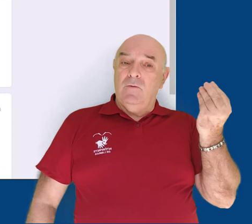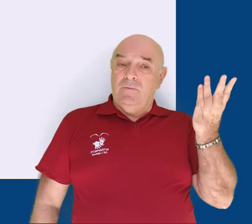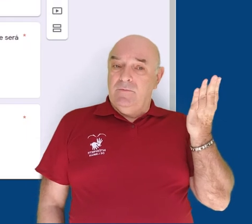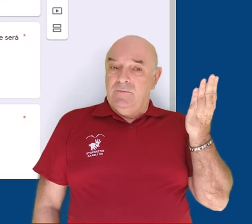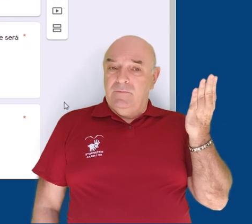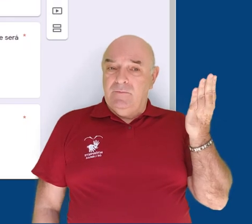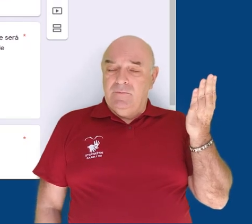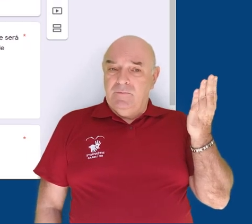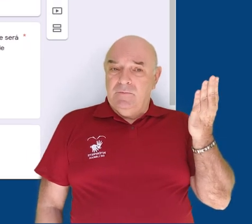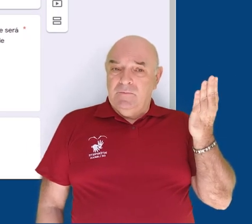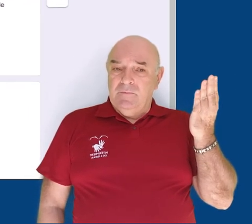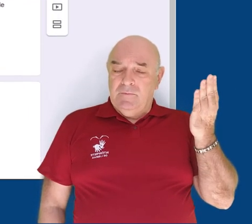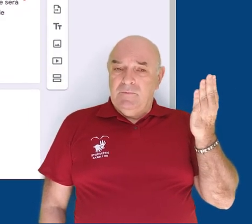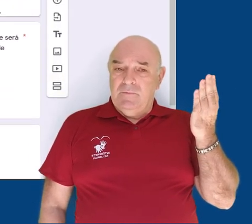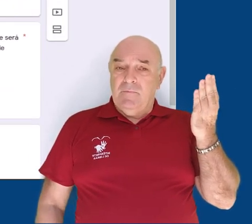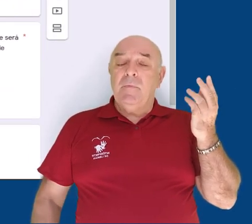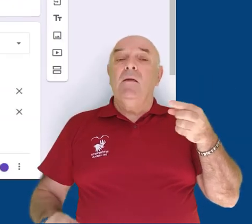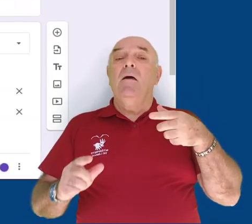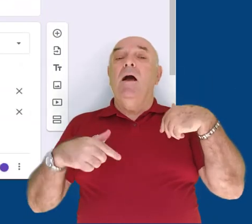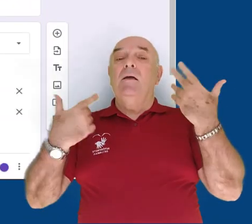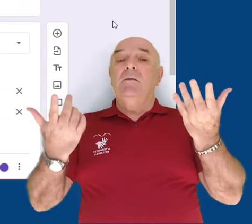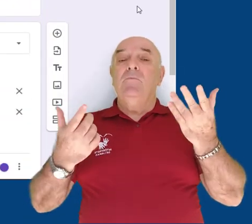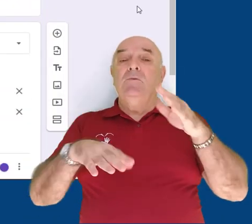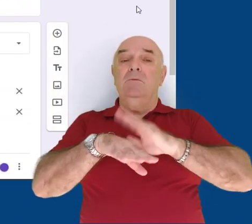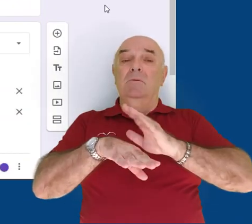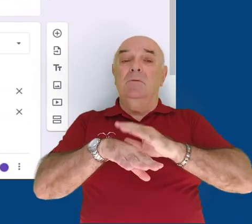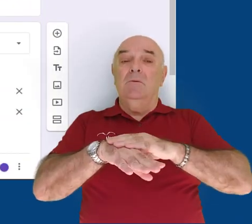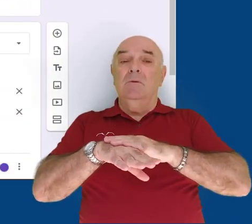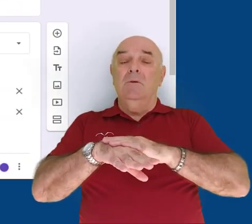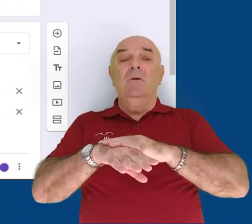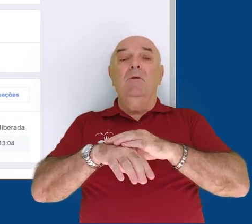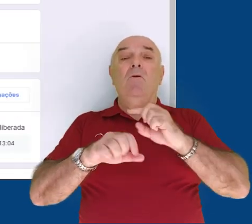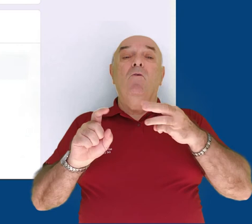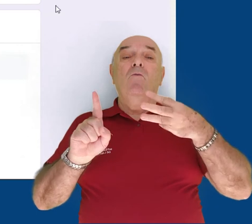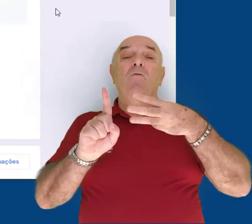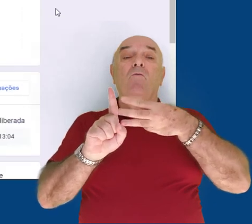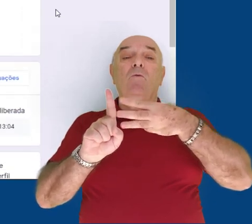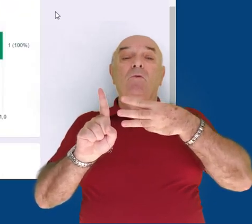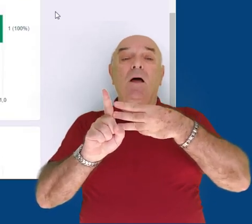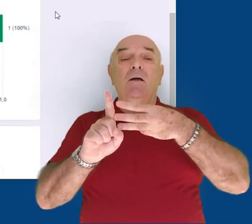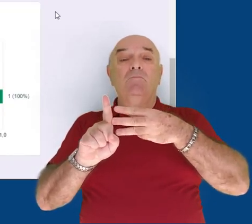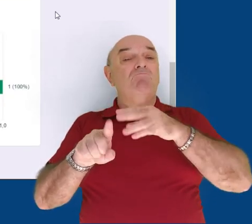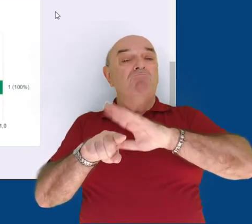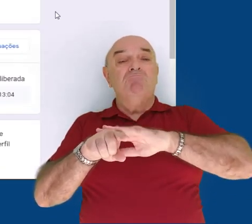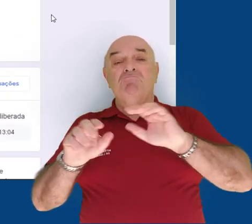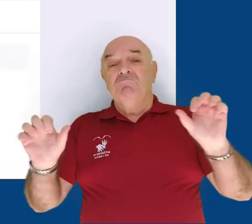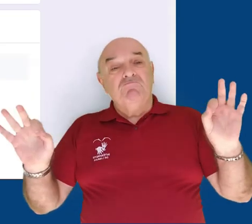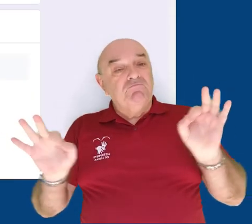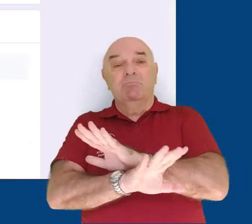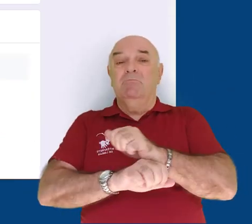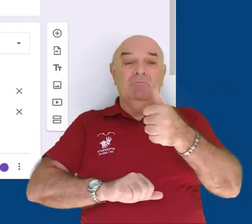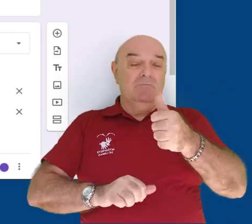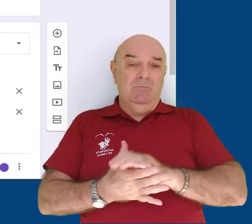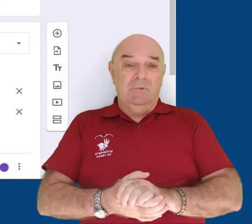formulário no canto inferior direito na água das perguntas mesmo e formular atualizada automaticamente até das respostas que os